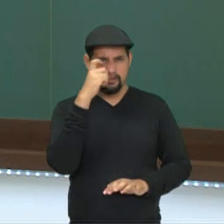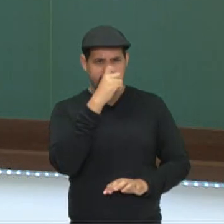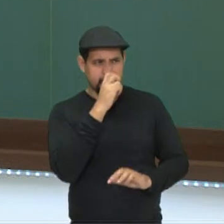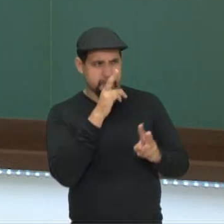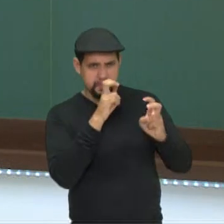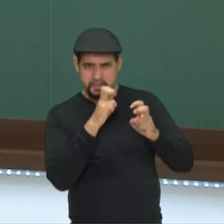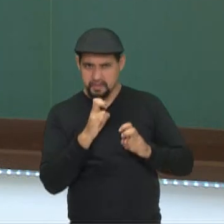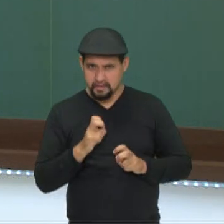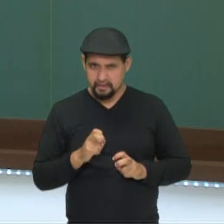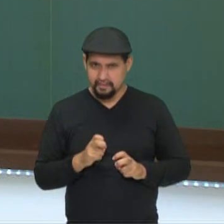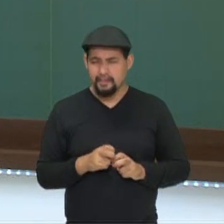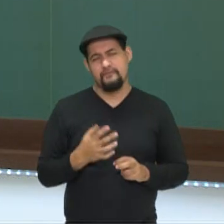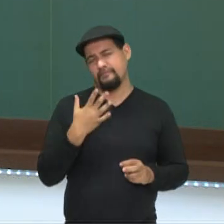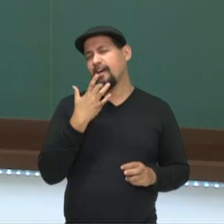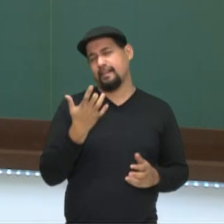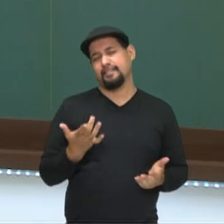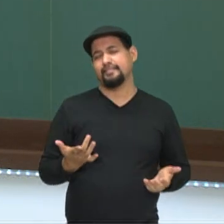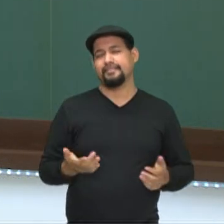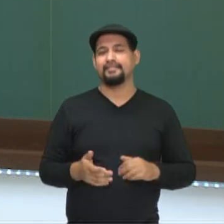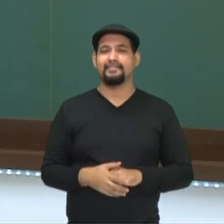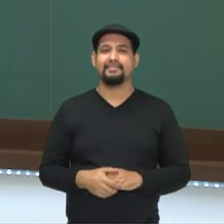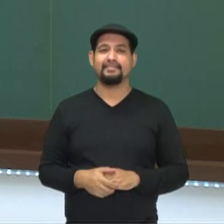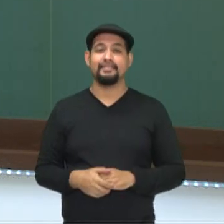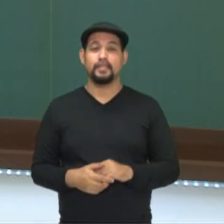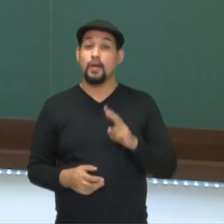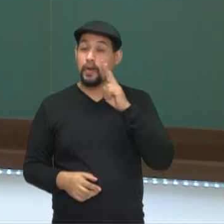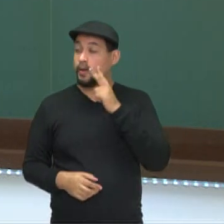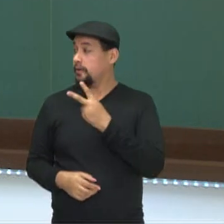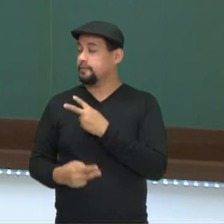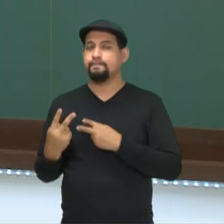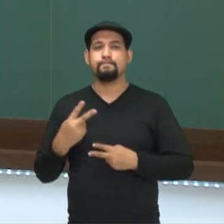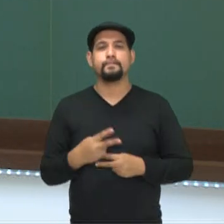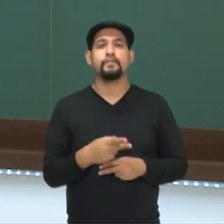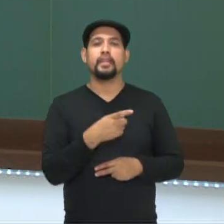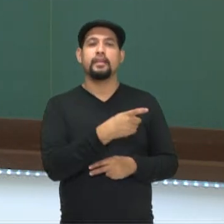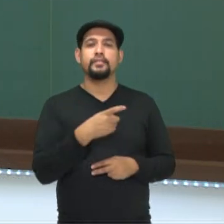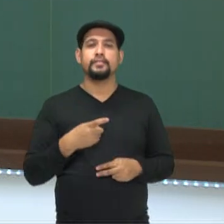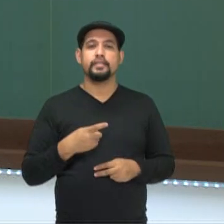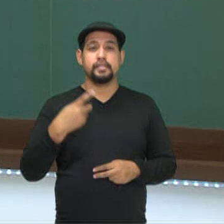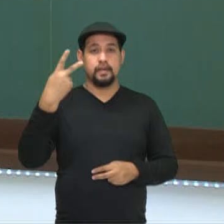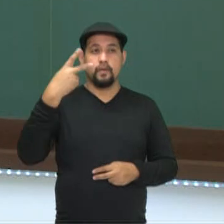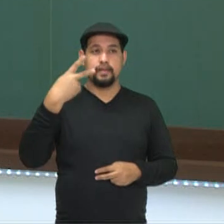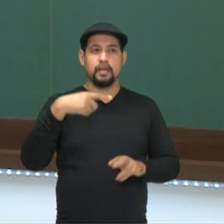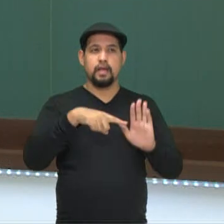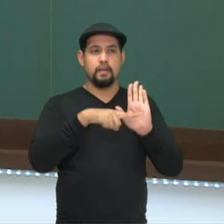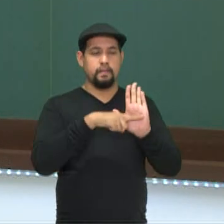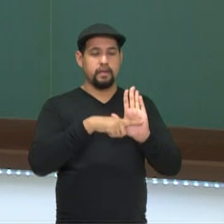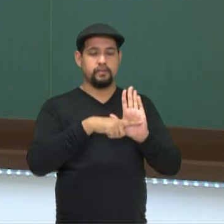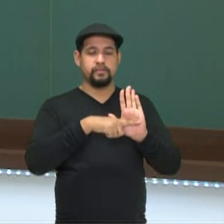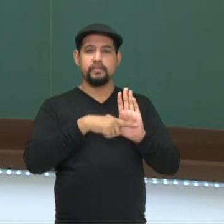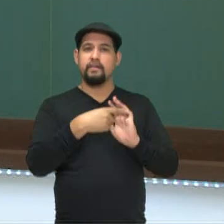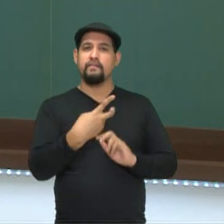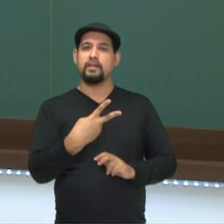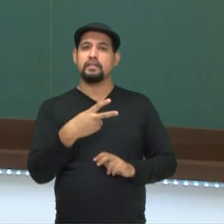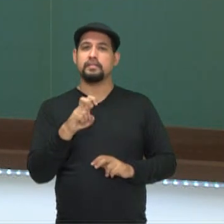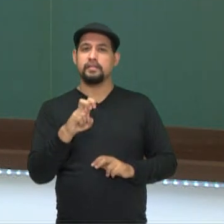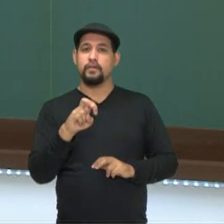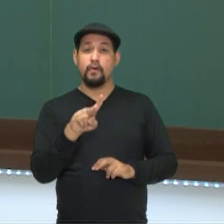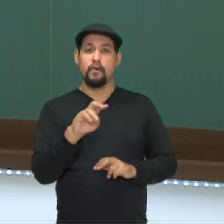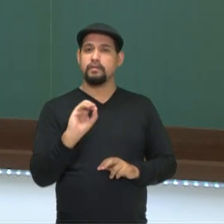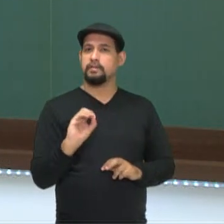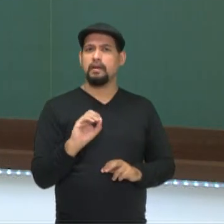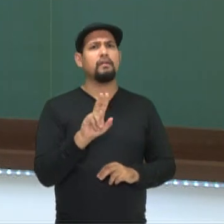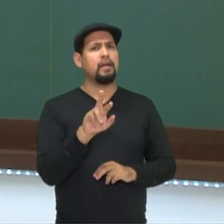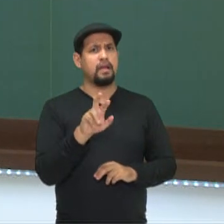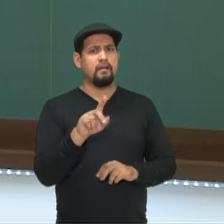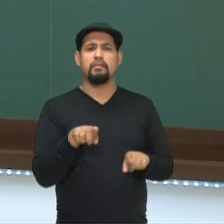identificar? Molezinha, né? Olha o segundo aqui, ó. X ao quadrado menos 25 igual a zero. É uma outra equação do segundo